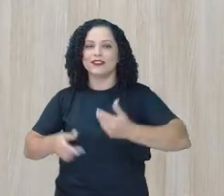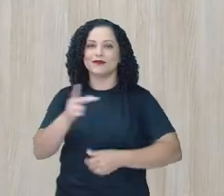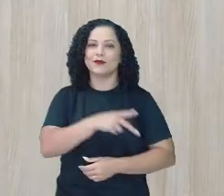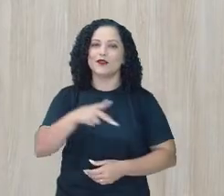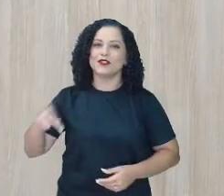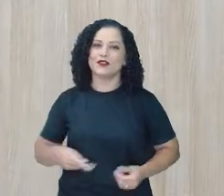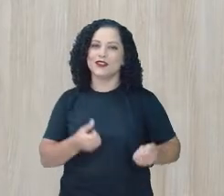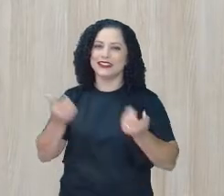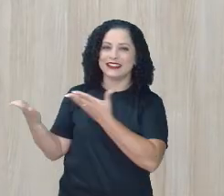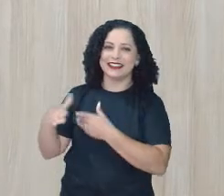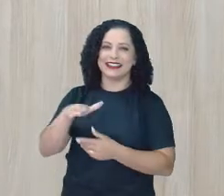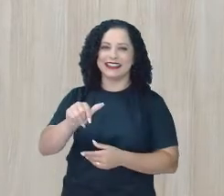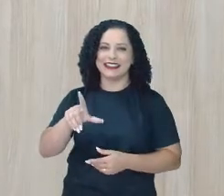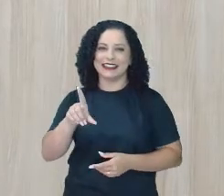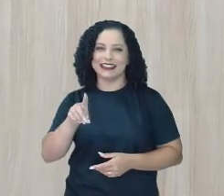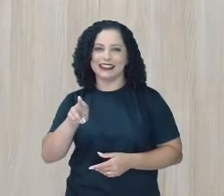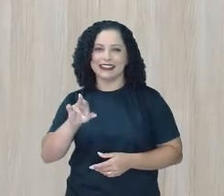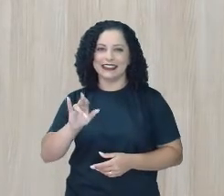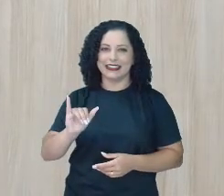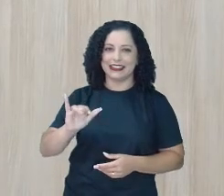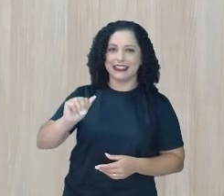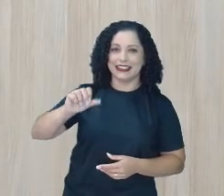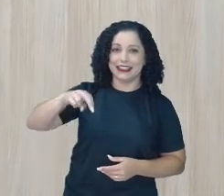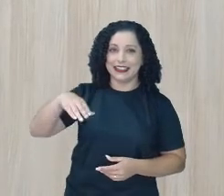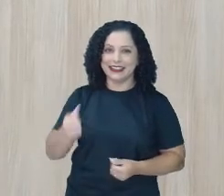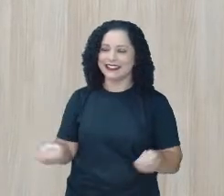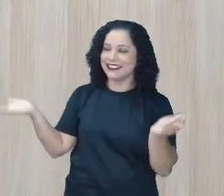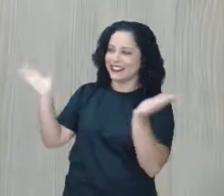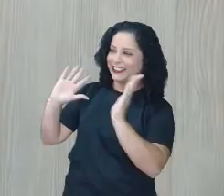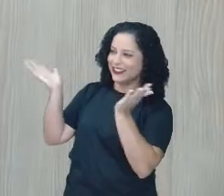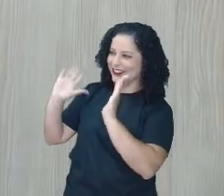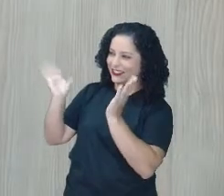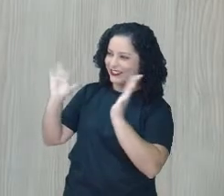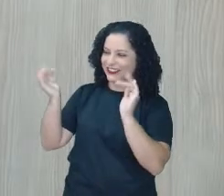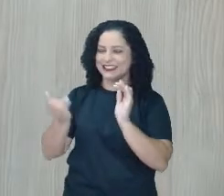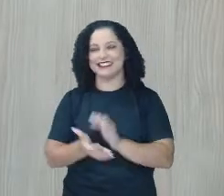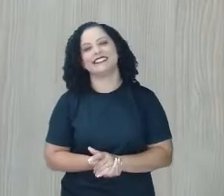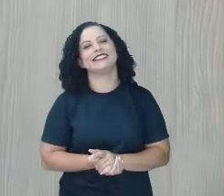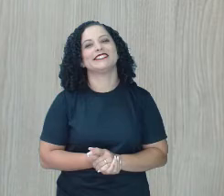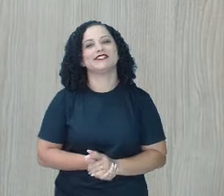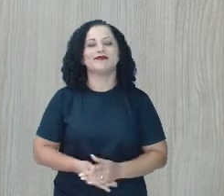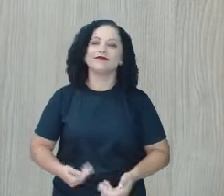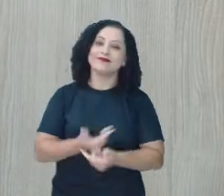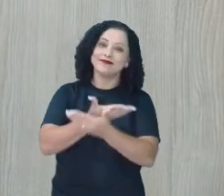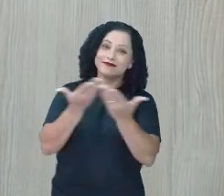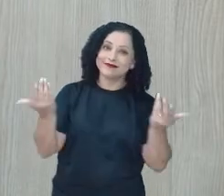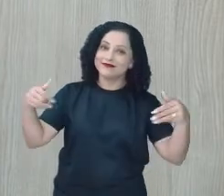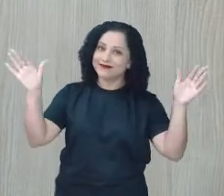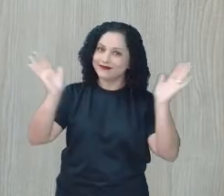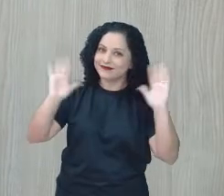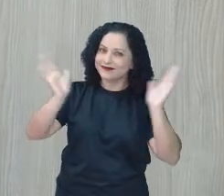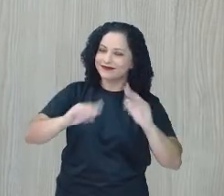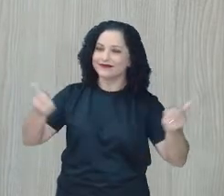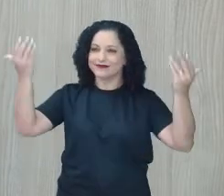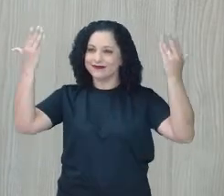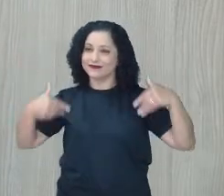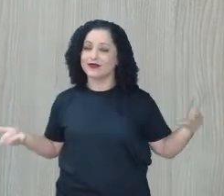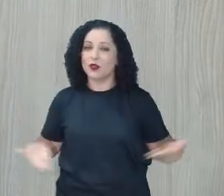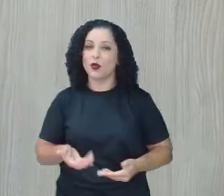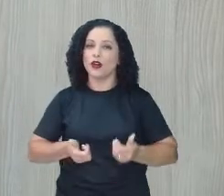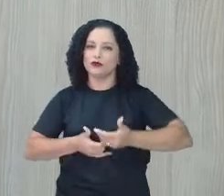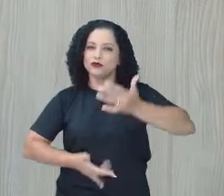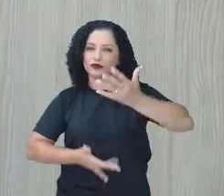professora Adriana Maria, de Língua Portuguesa. Vamos dar um oi para ela? Olá, meus amores, estou aqui, tá? Para interagir